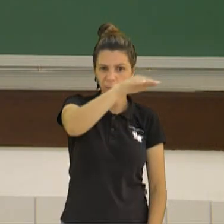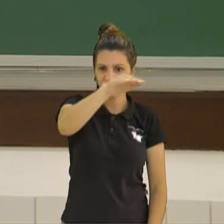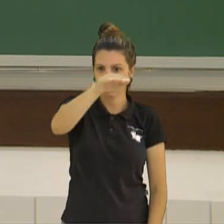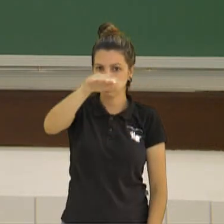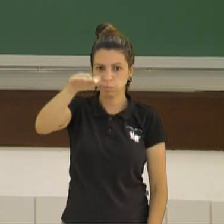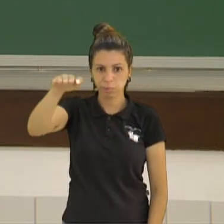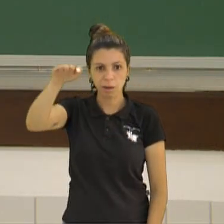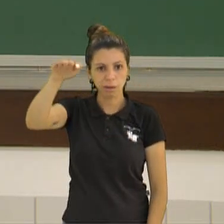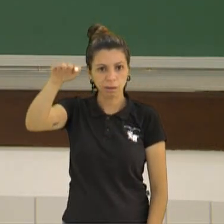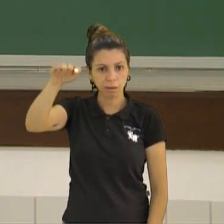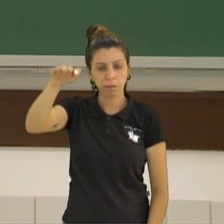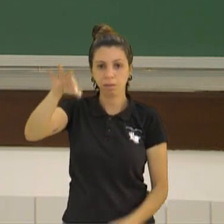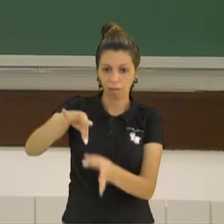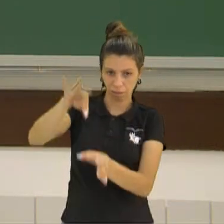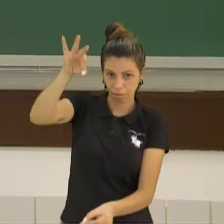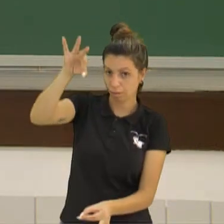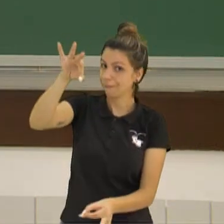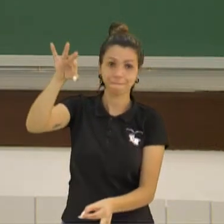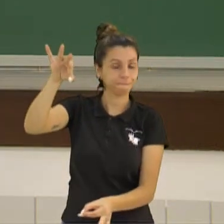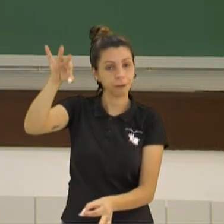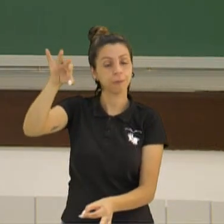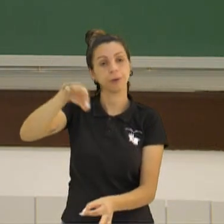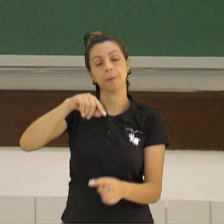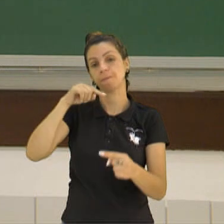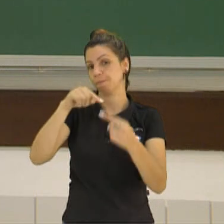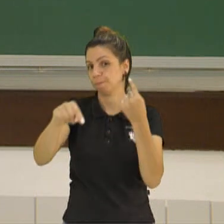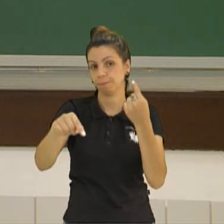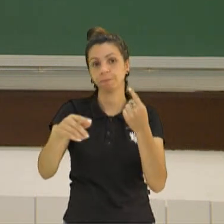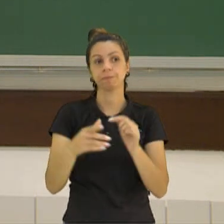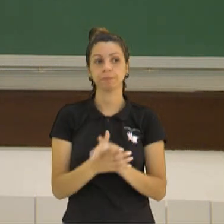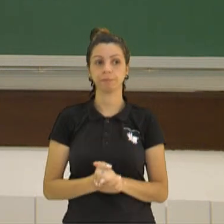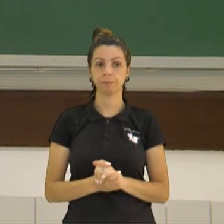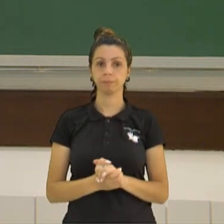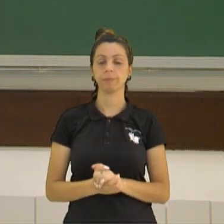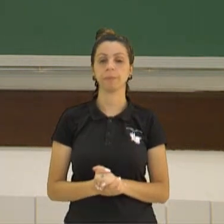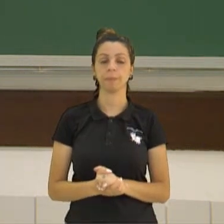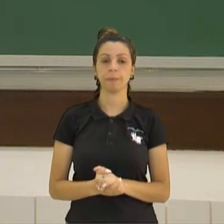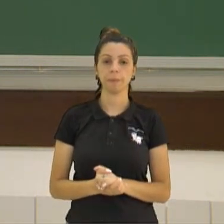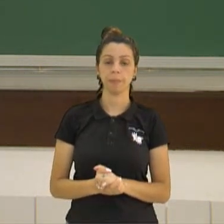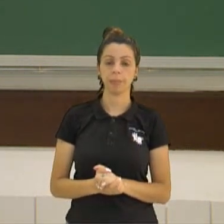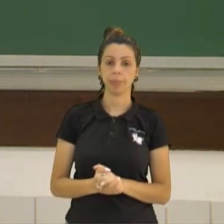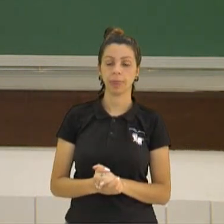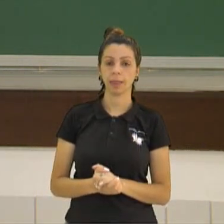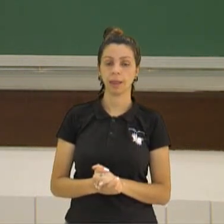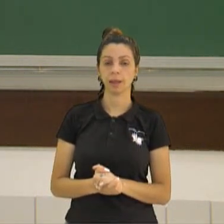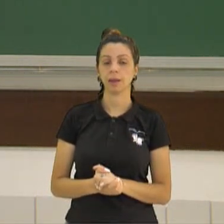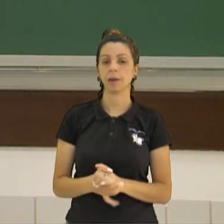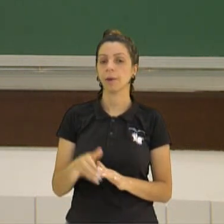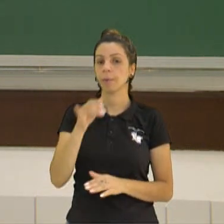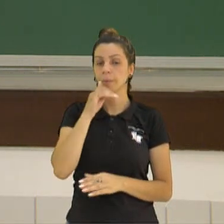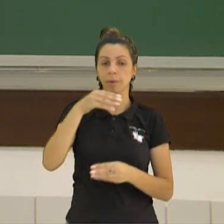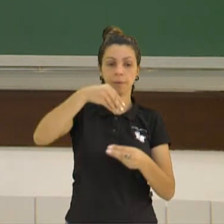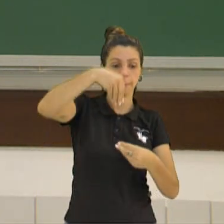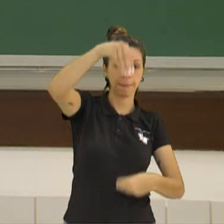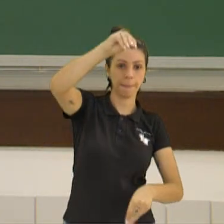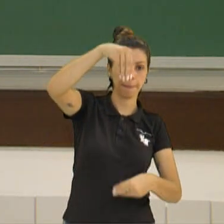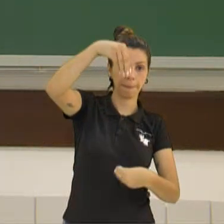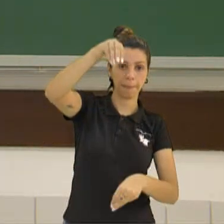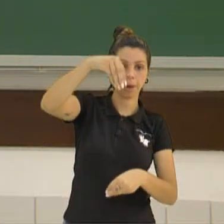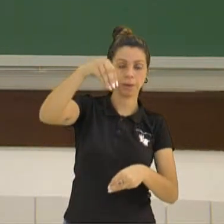têm relação entre si. Tá bom? Então, grandezas não proporcionais. Número de linhas por página e número de páginas de um